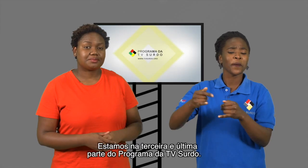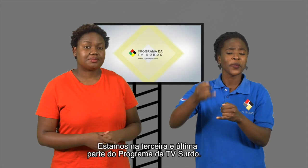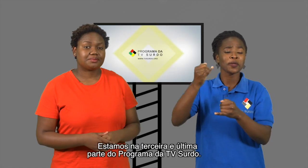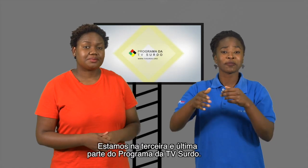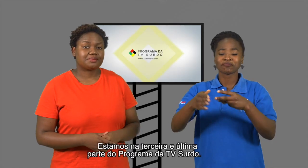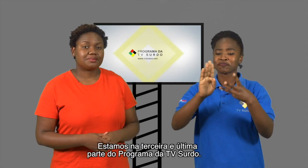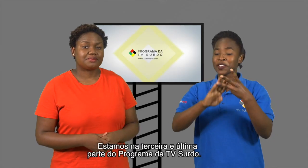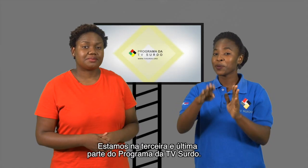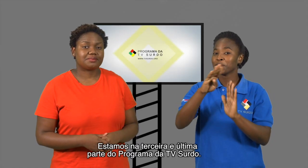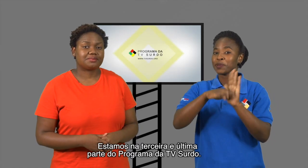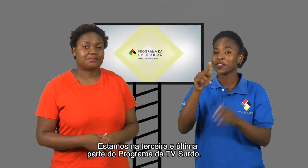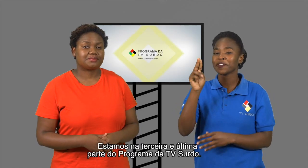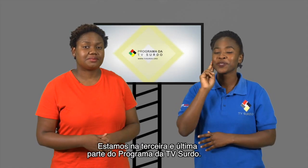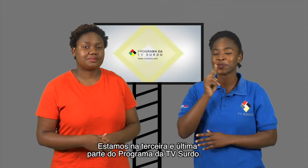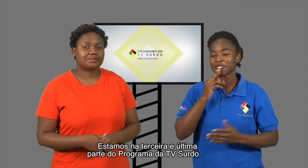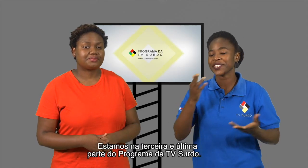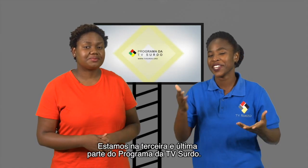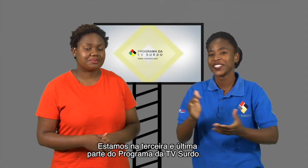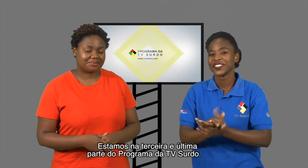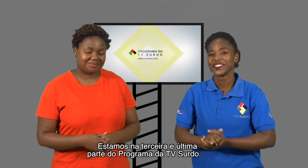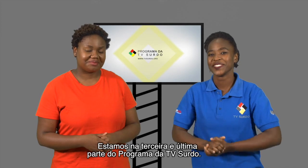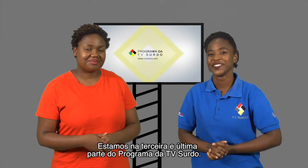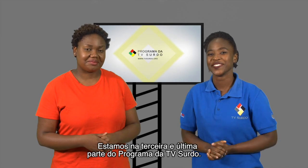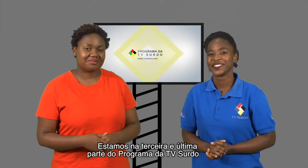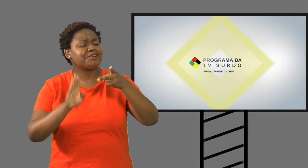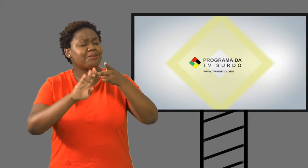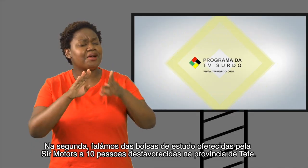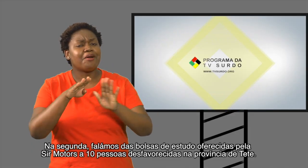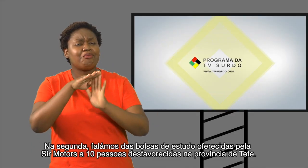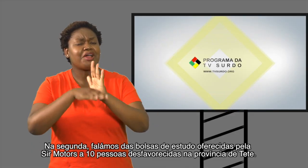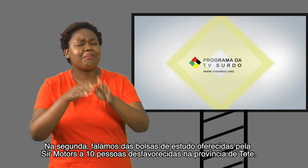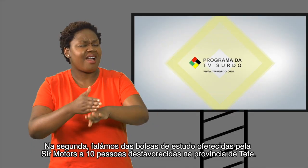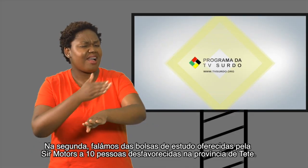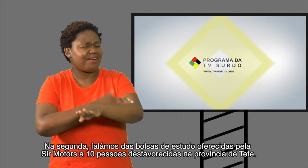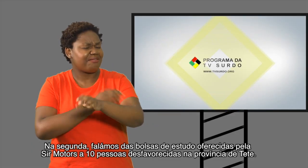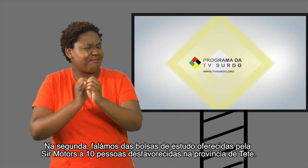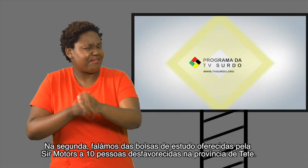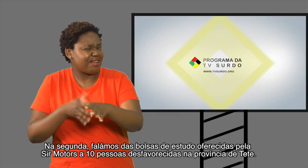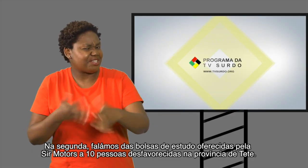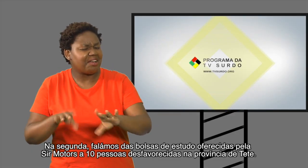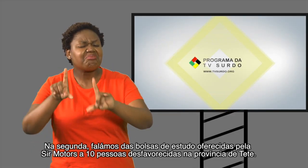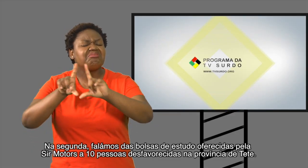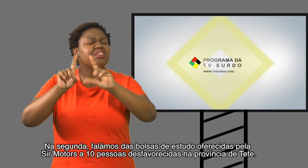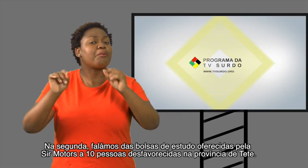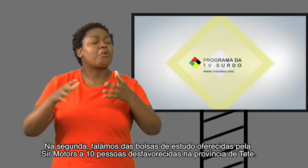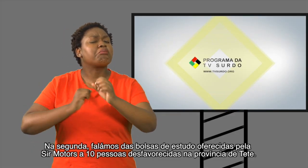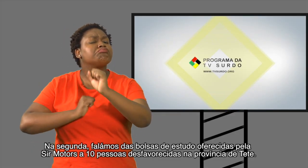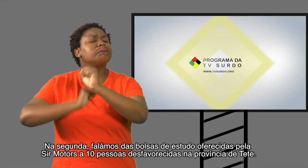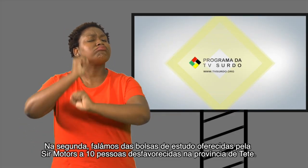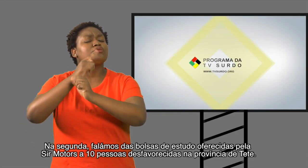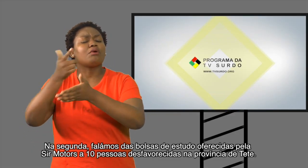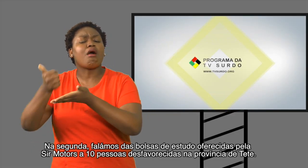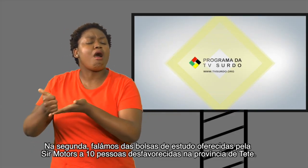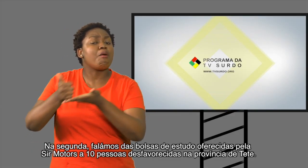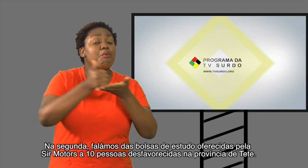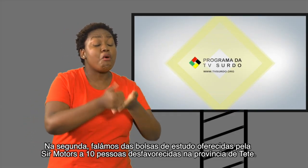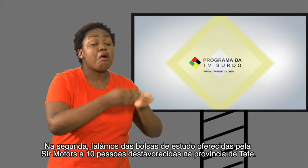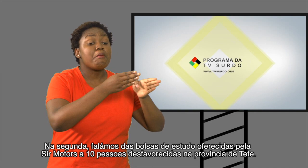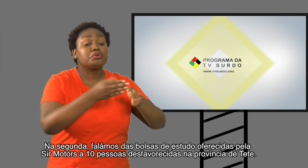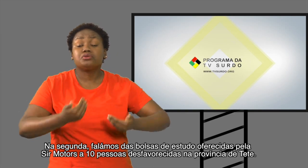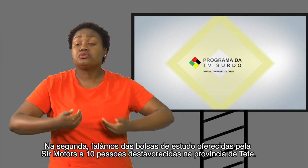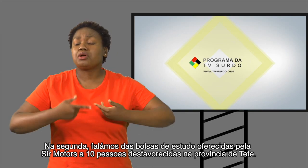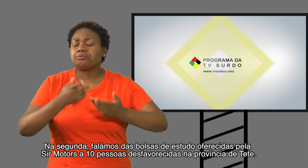Estamos na terceira e última parte do programa da TV Surdo. Na segunda, falamos das bolsas de estudo oferecidas